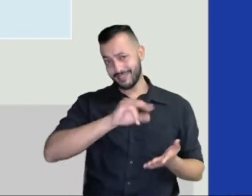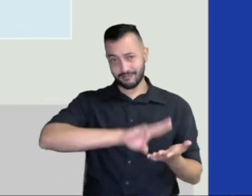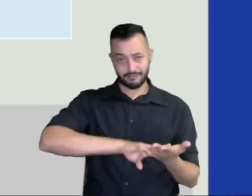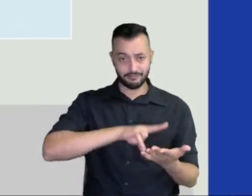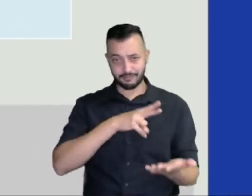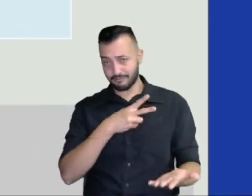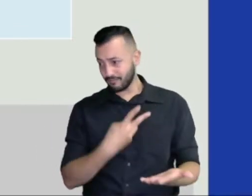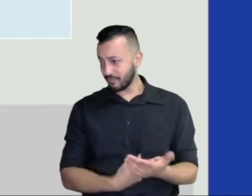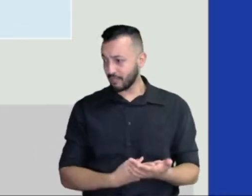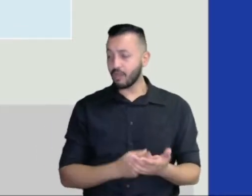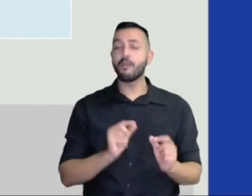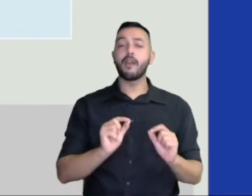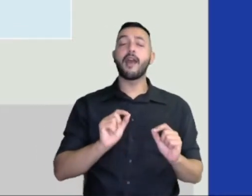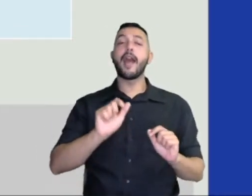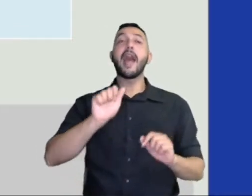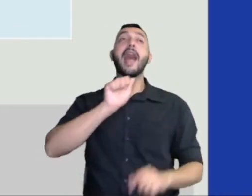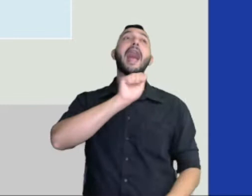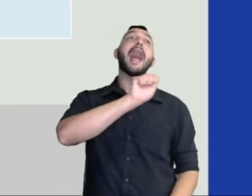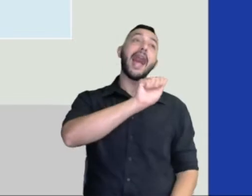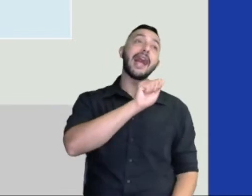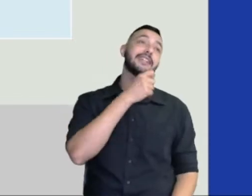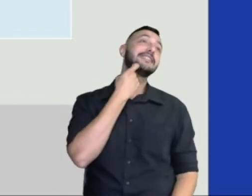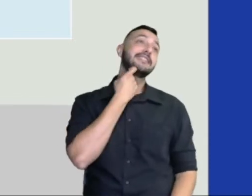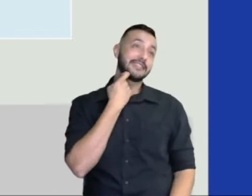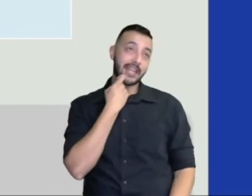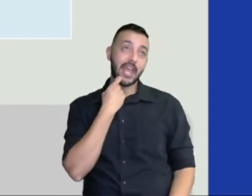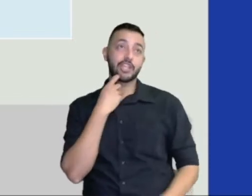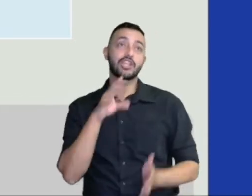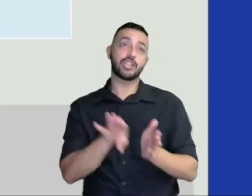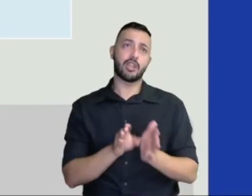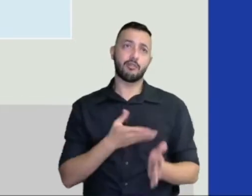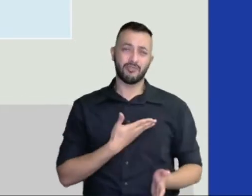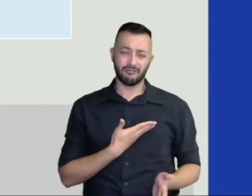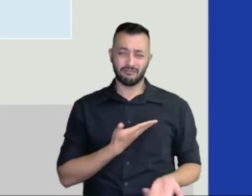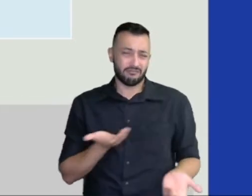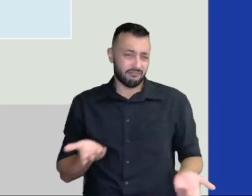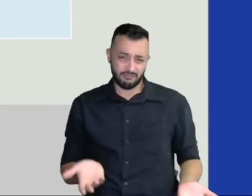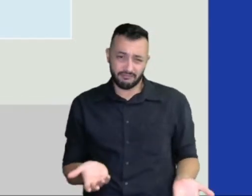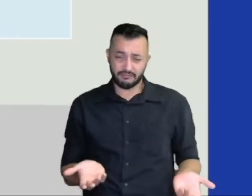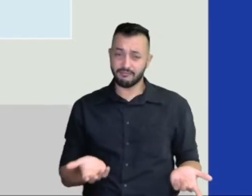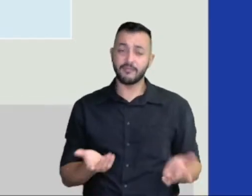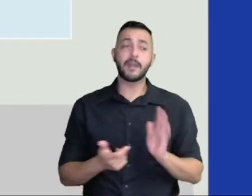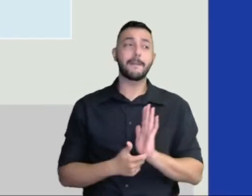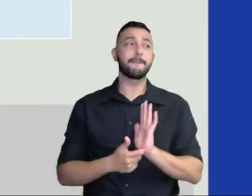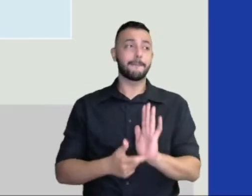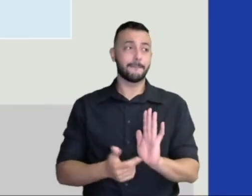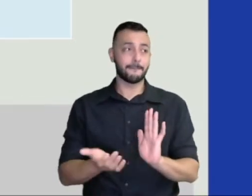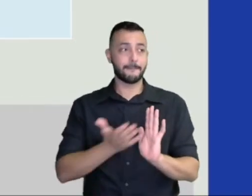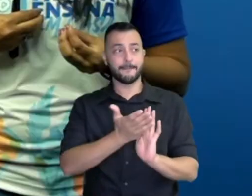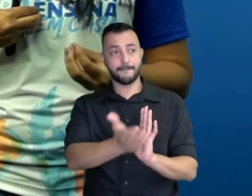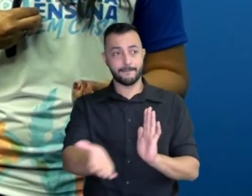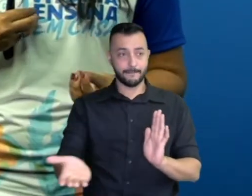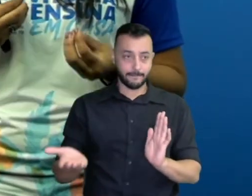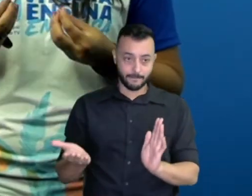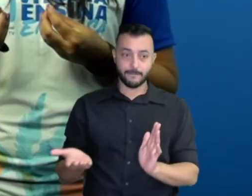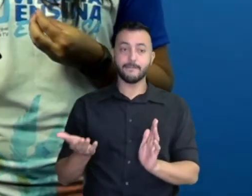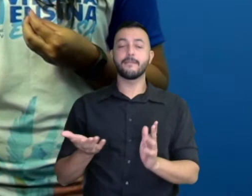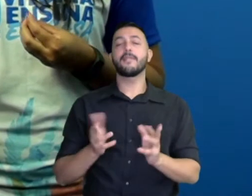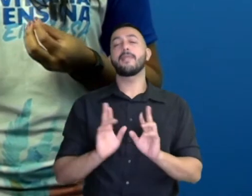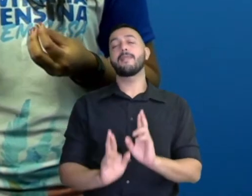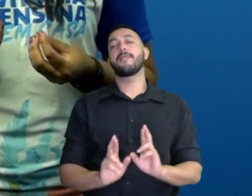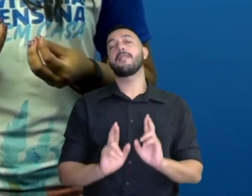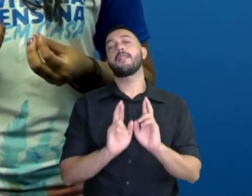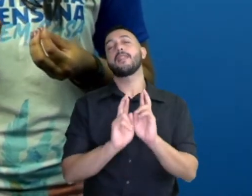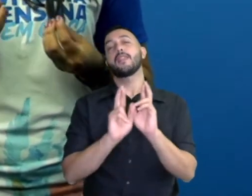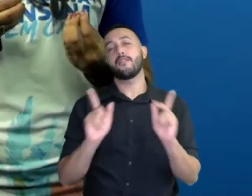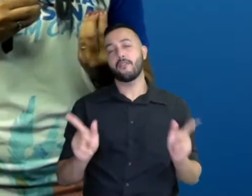ao pé da letra, ficaria a sexta-feira chegam meus amigos. Para mostrar a vocês que é muito